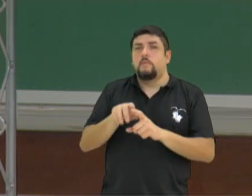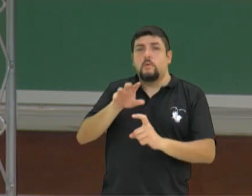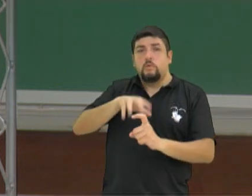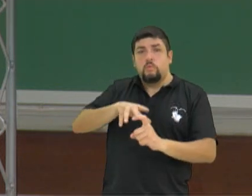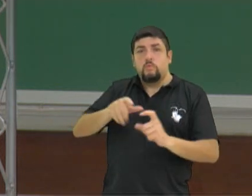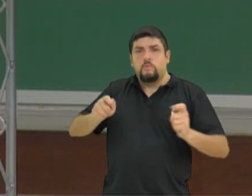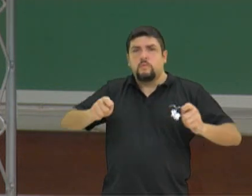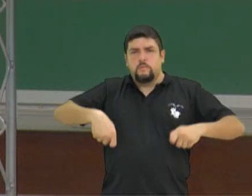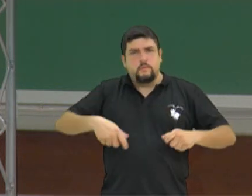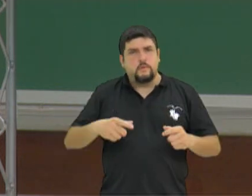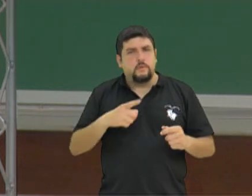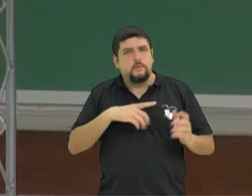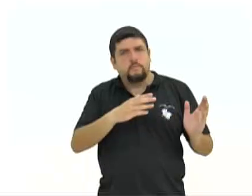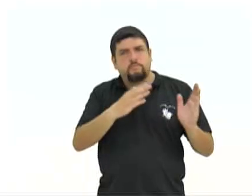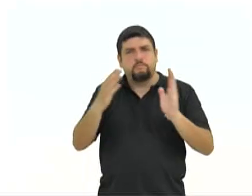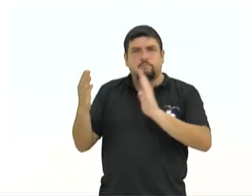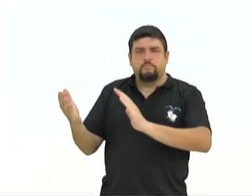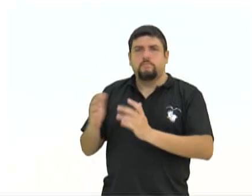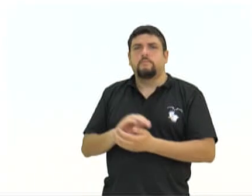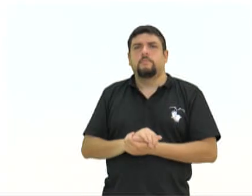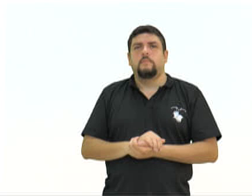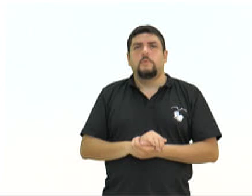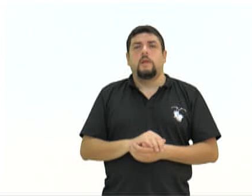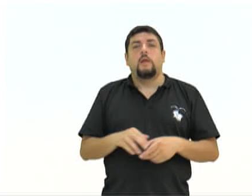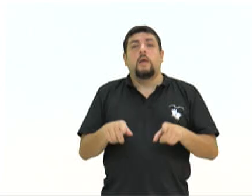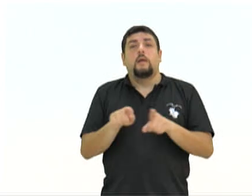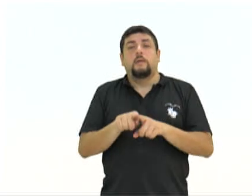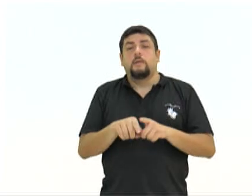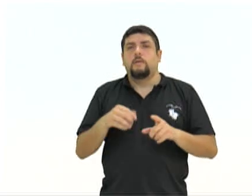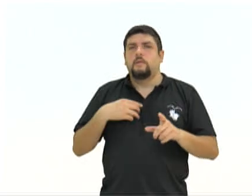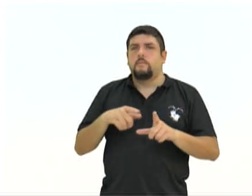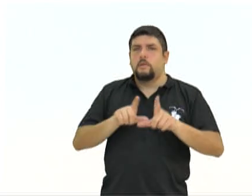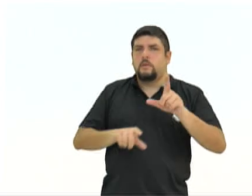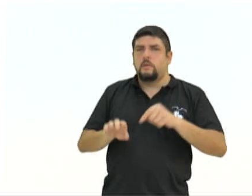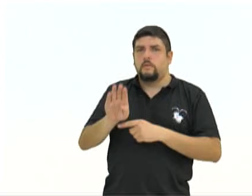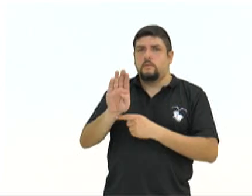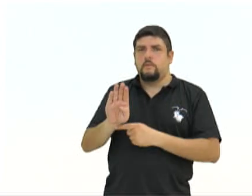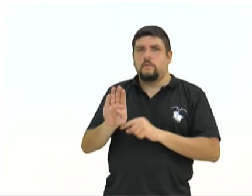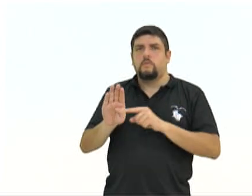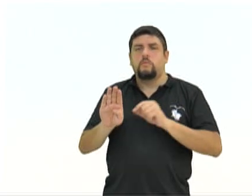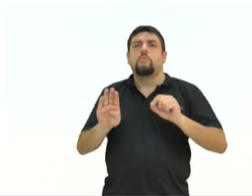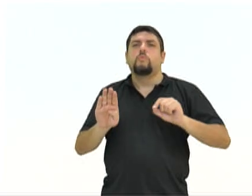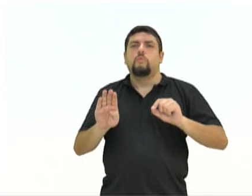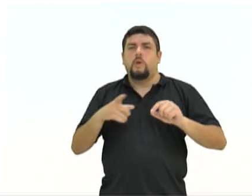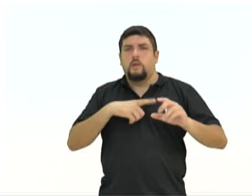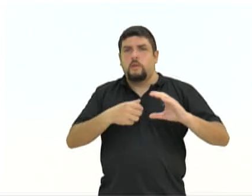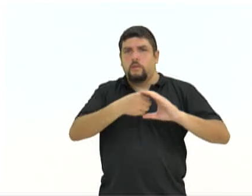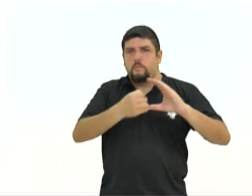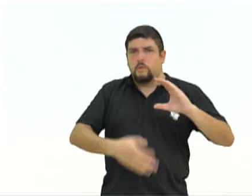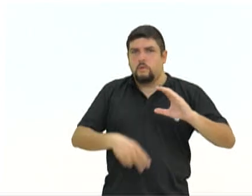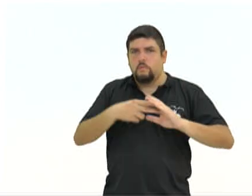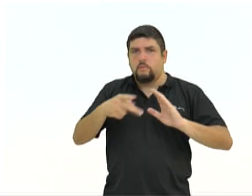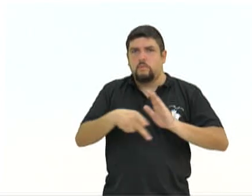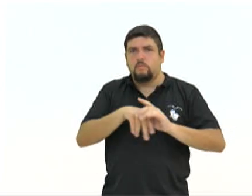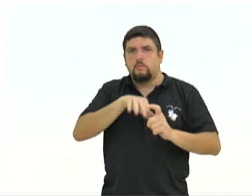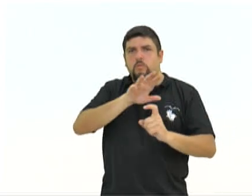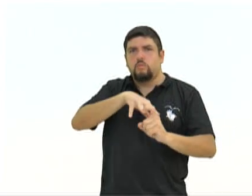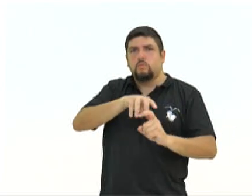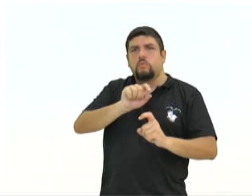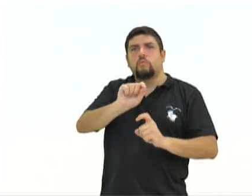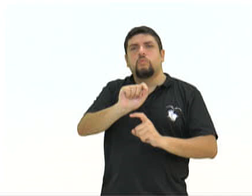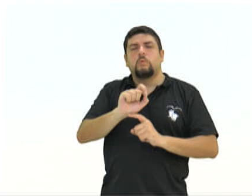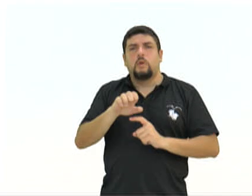essa possibilidade, né? Também na alternativa da letra B, a gente tem uma outra característica dos mitos, né, que é o fato